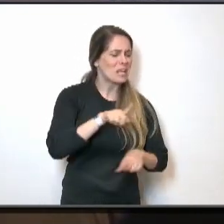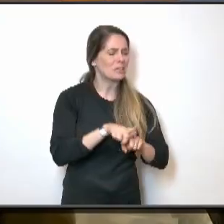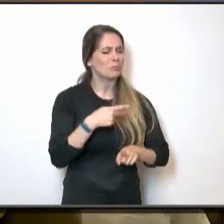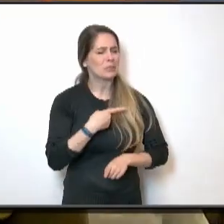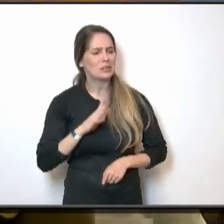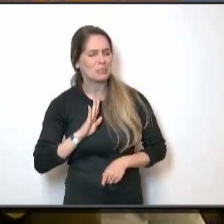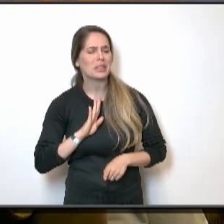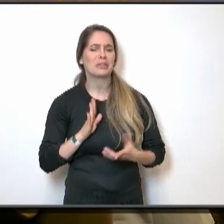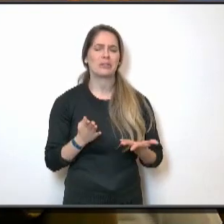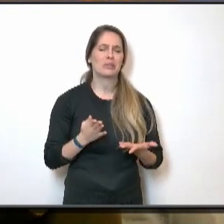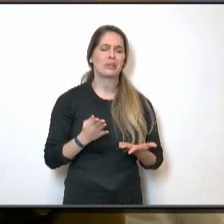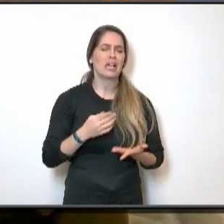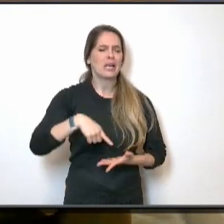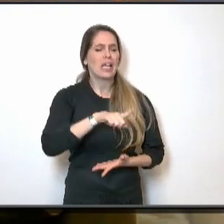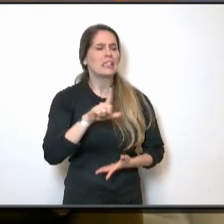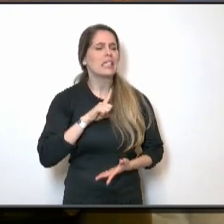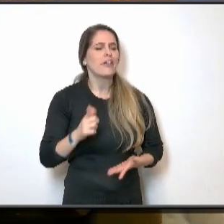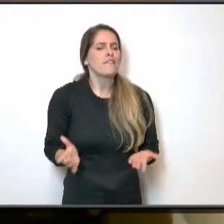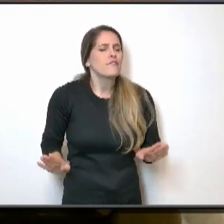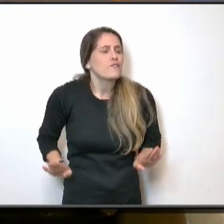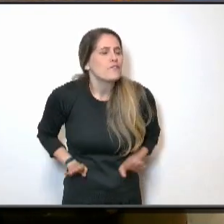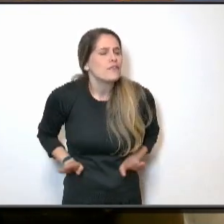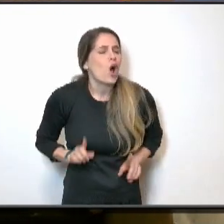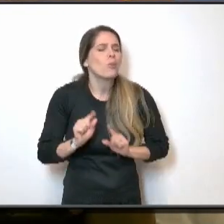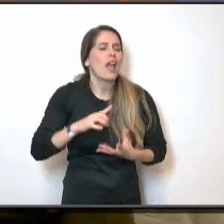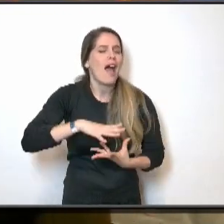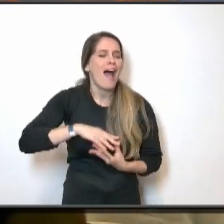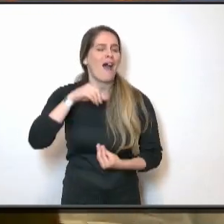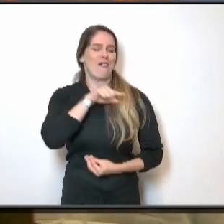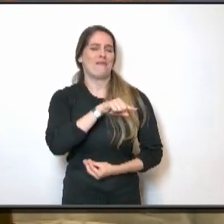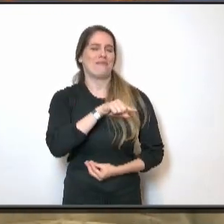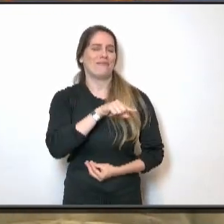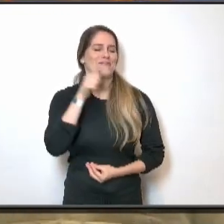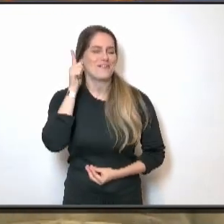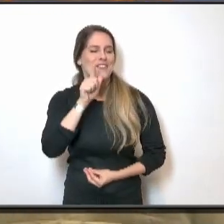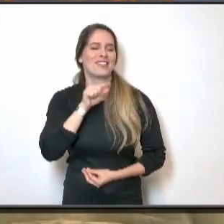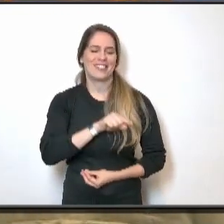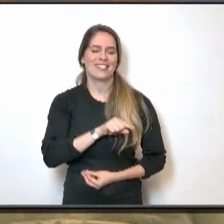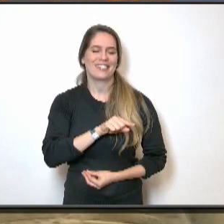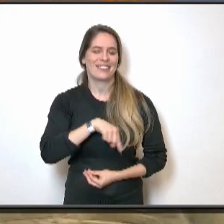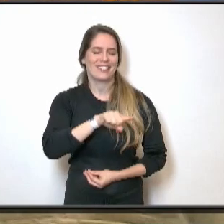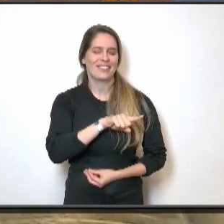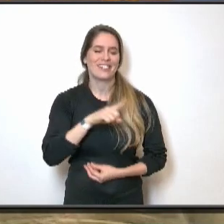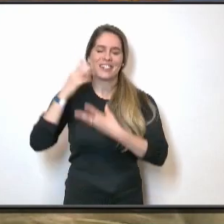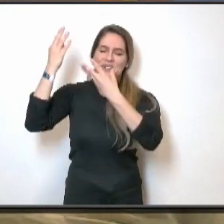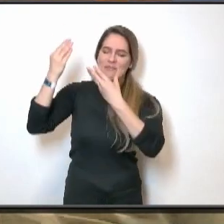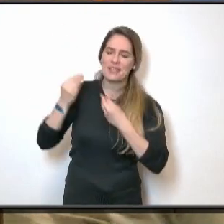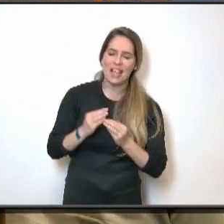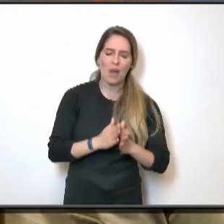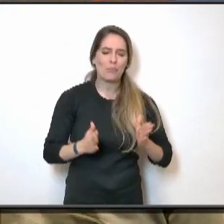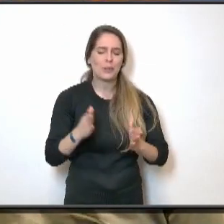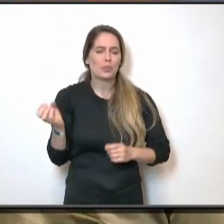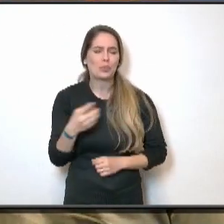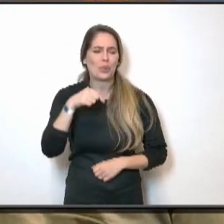Senhor coloque uma fome pelas almas, sede de ganhar almas em nossos corações. Ó Deus, dá-nos um novo tempo neste